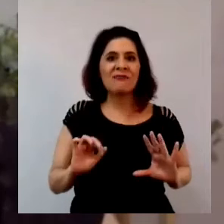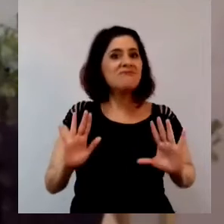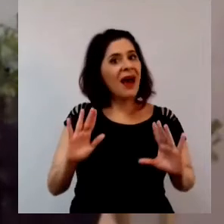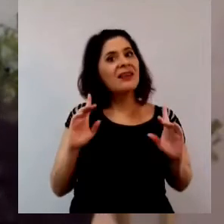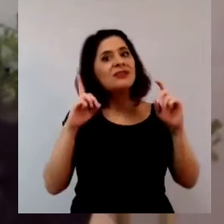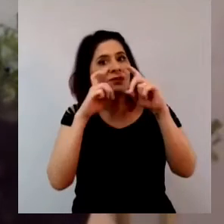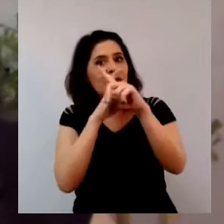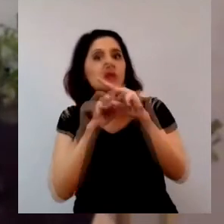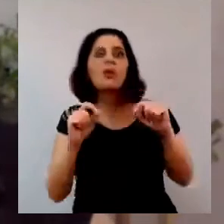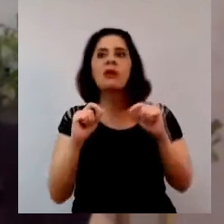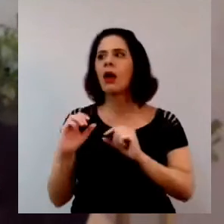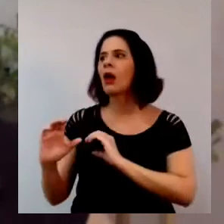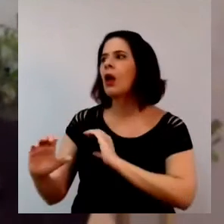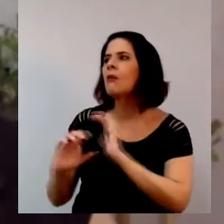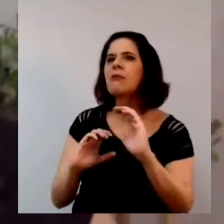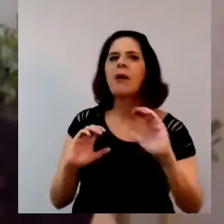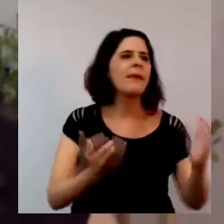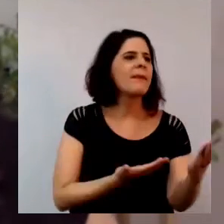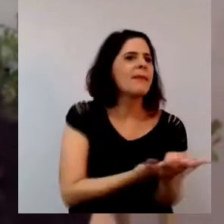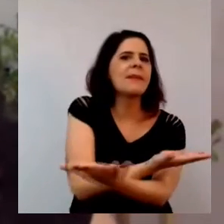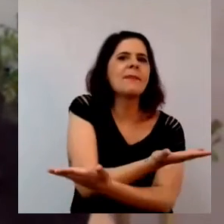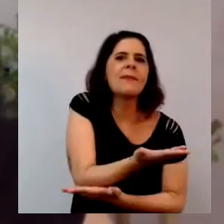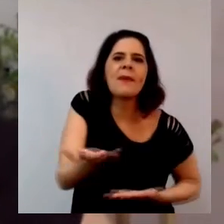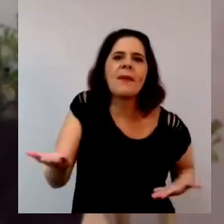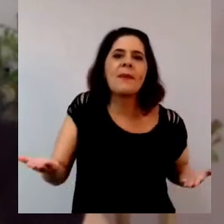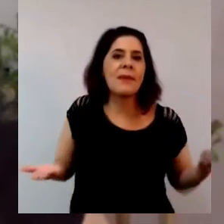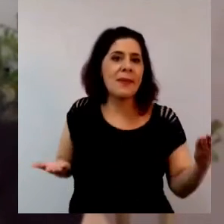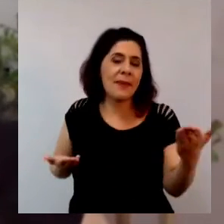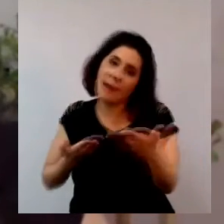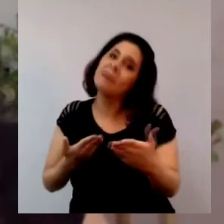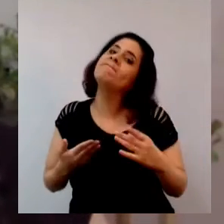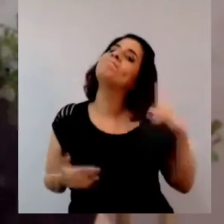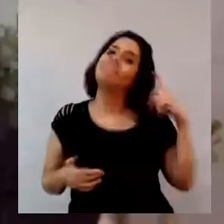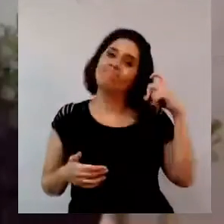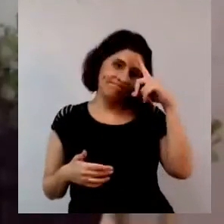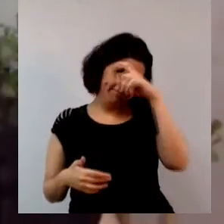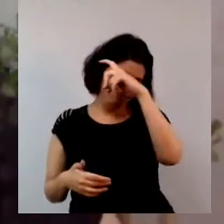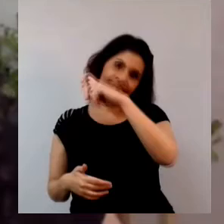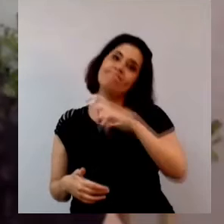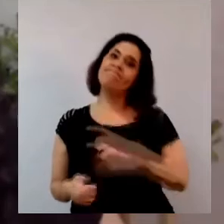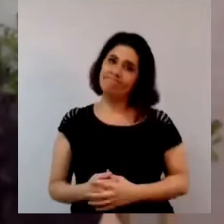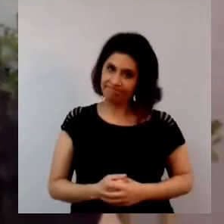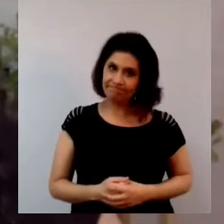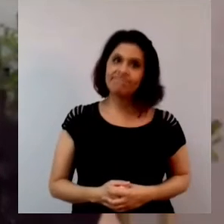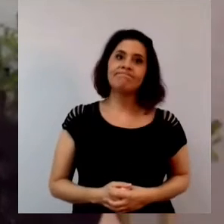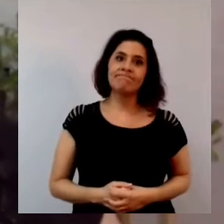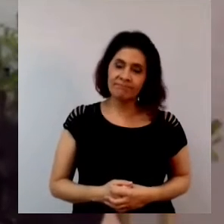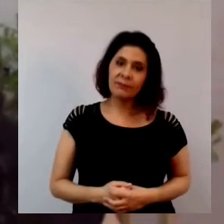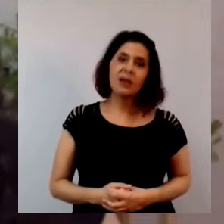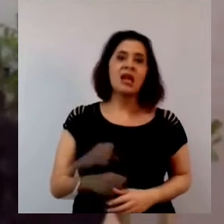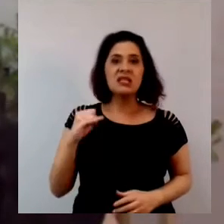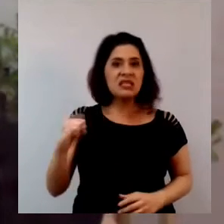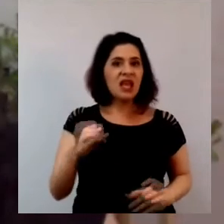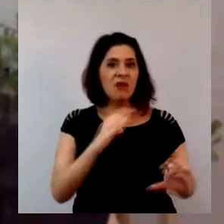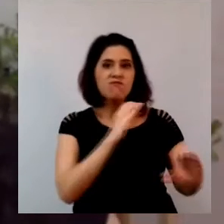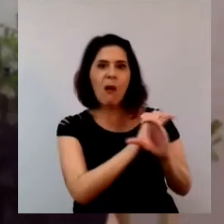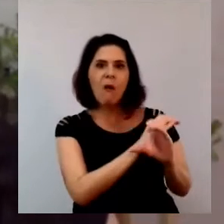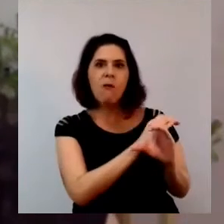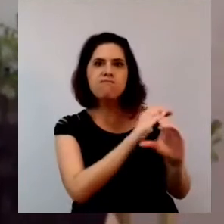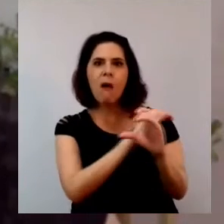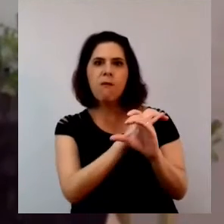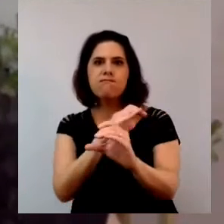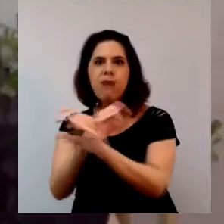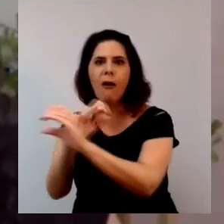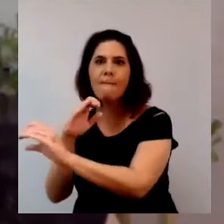com a população, ela teve um custo, né, e a gente está vendo hoje, né, existem movimentos que para nós cientistas são, assim,